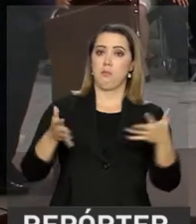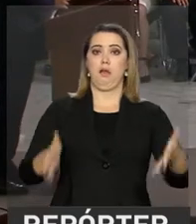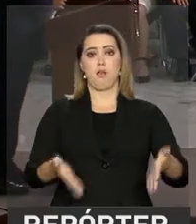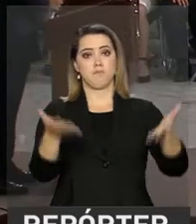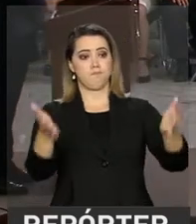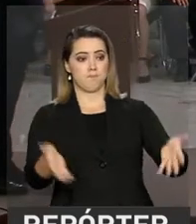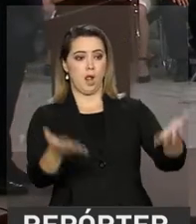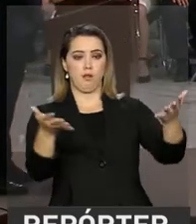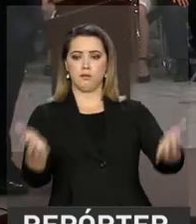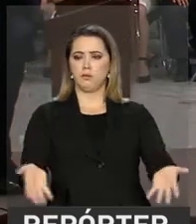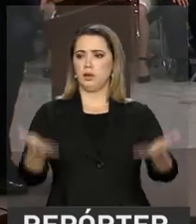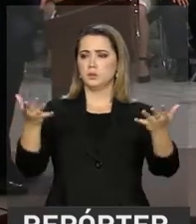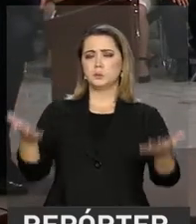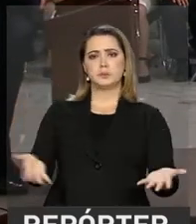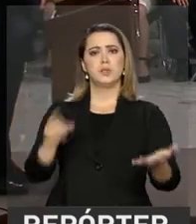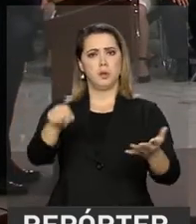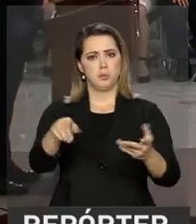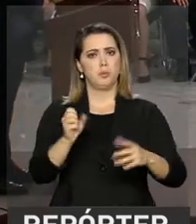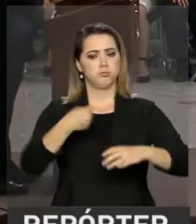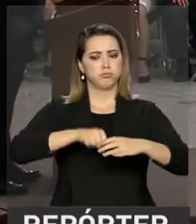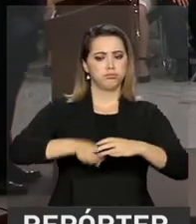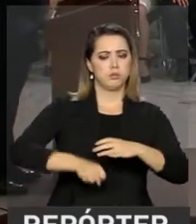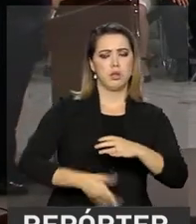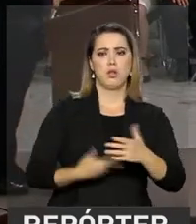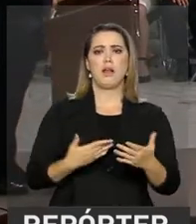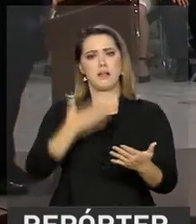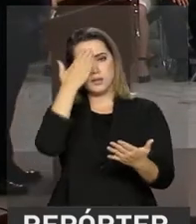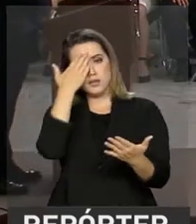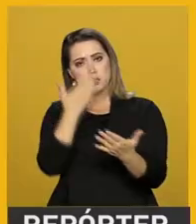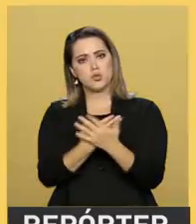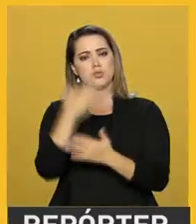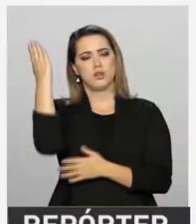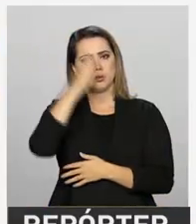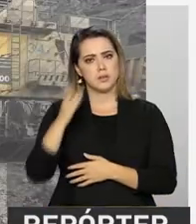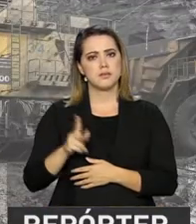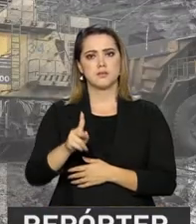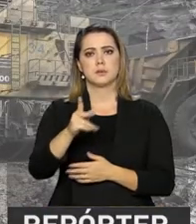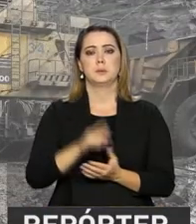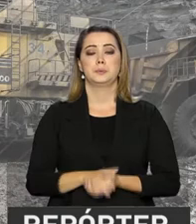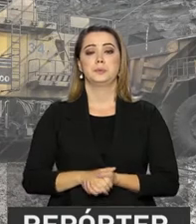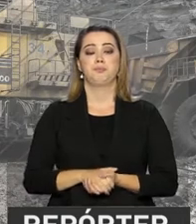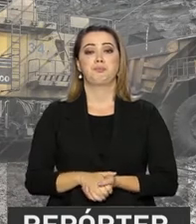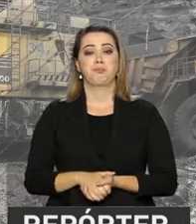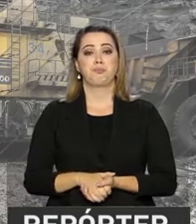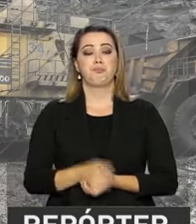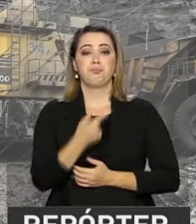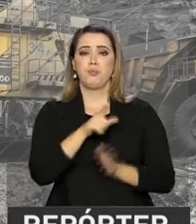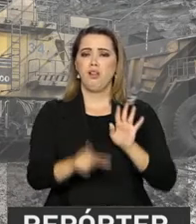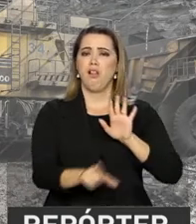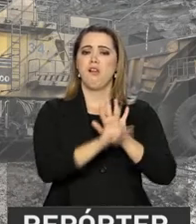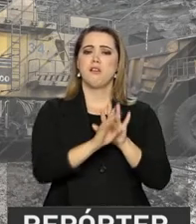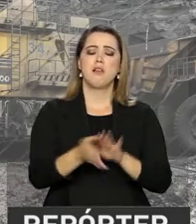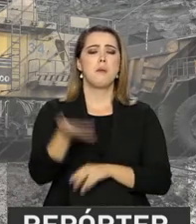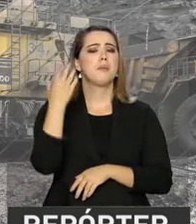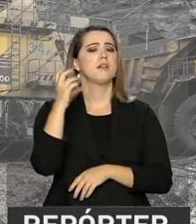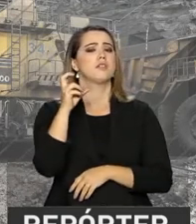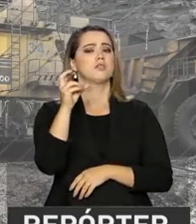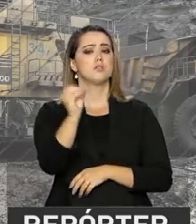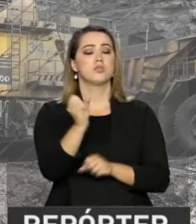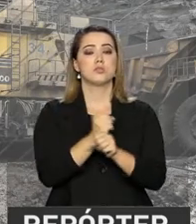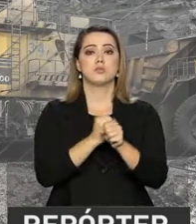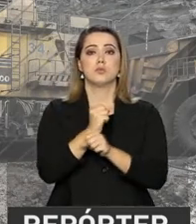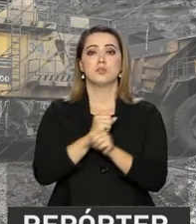do setor produtivo no brasil o código de mineração que estava em vigor há mais de 50 anos